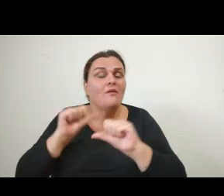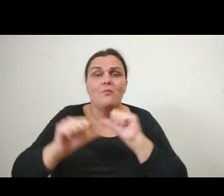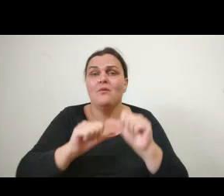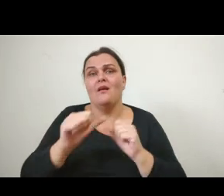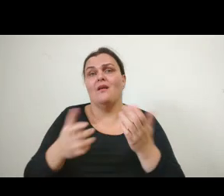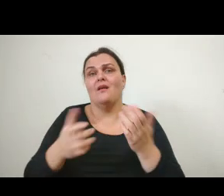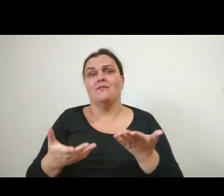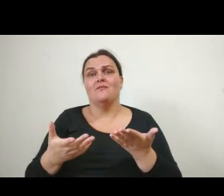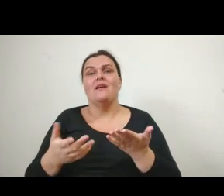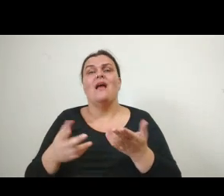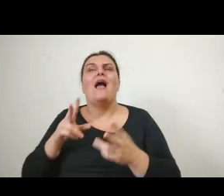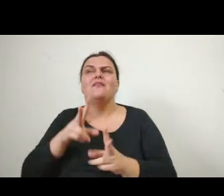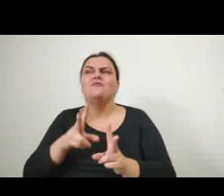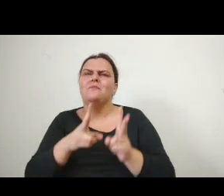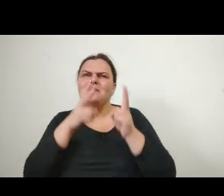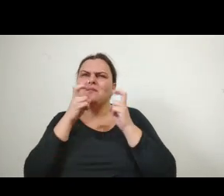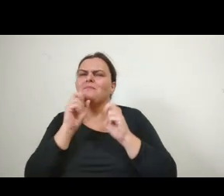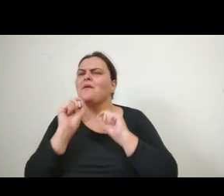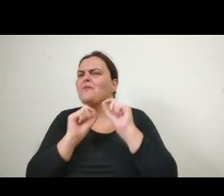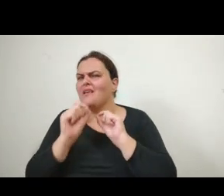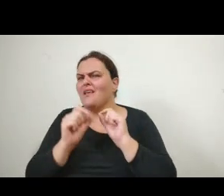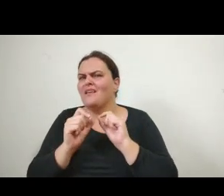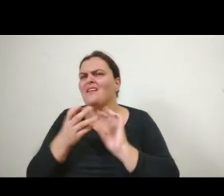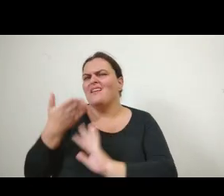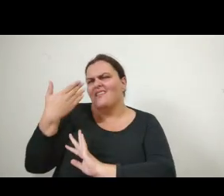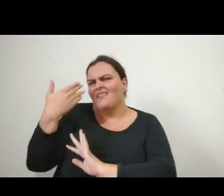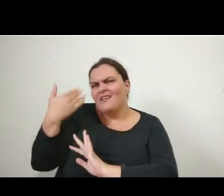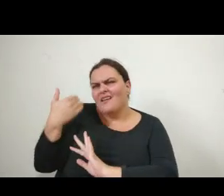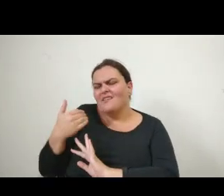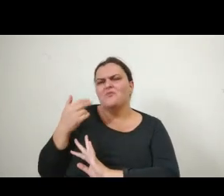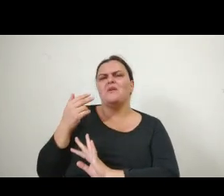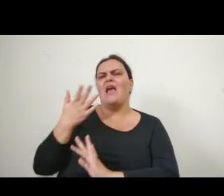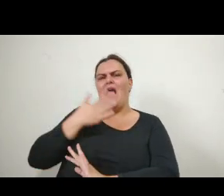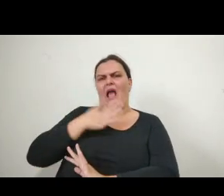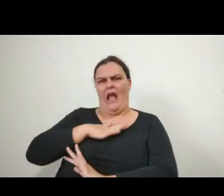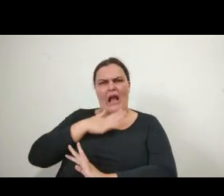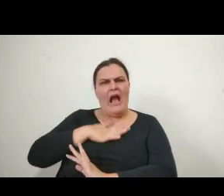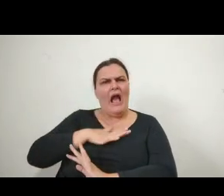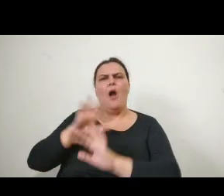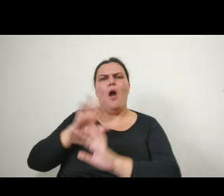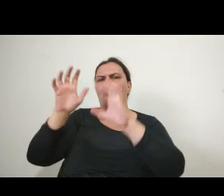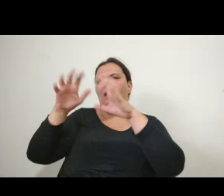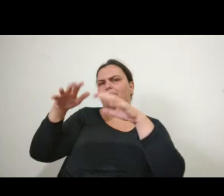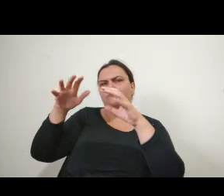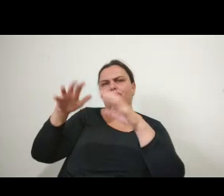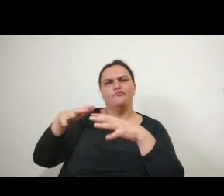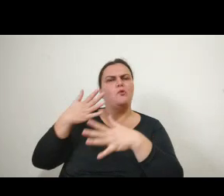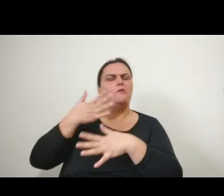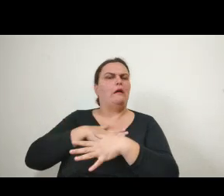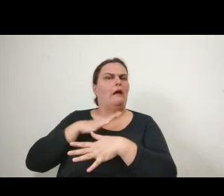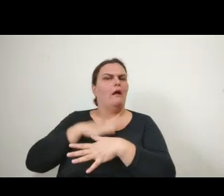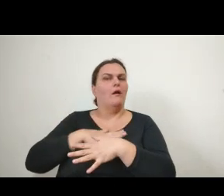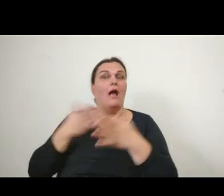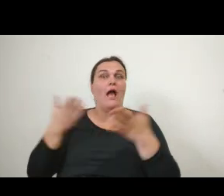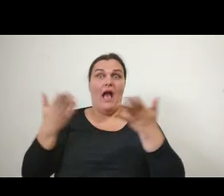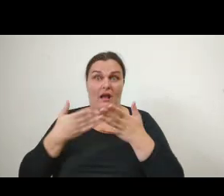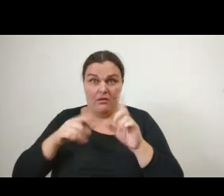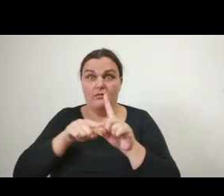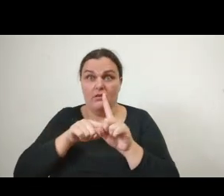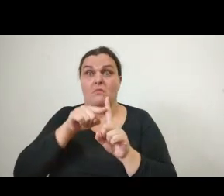intensidade, com, né, o aumento da temperatura média do planeta, acarretando em